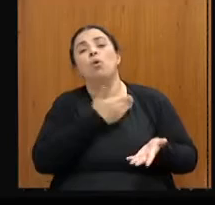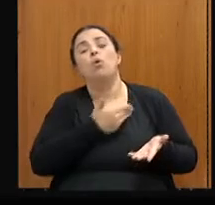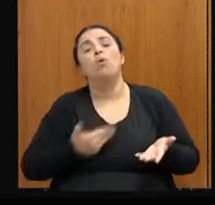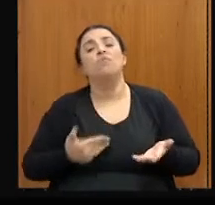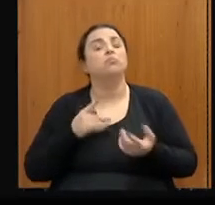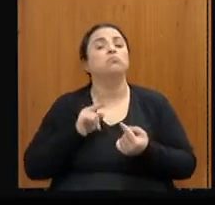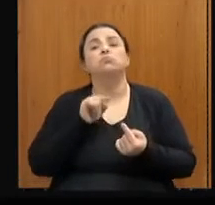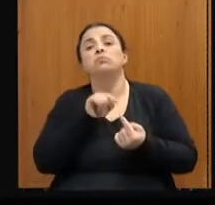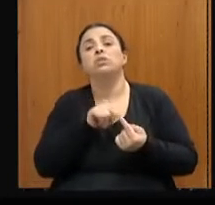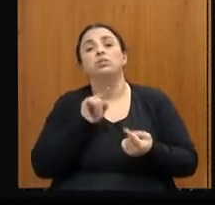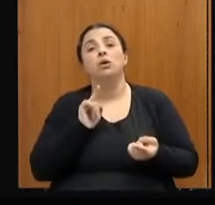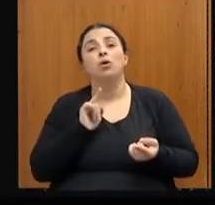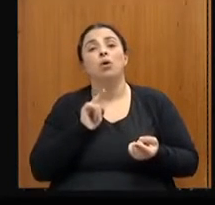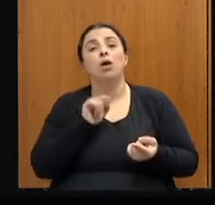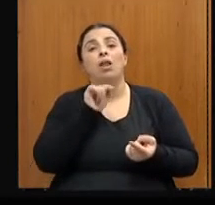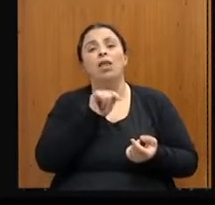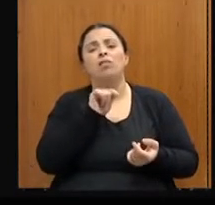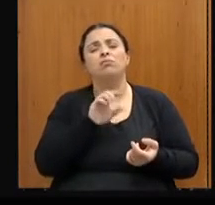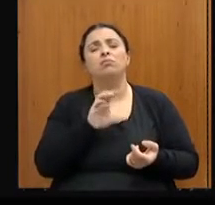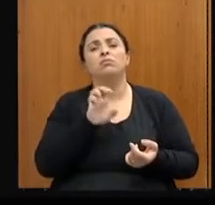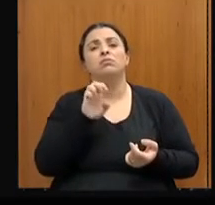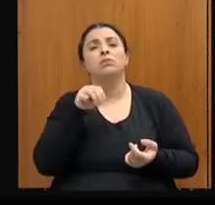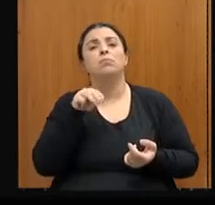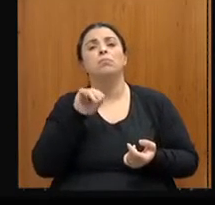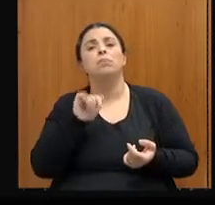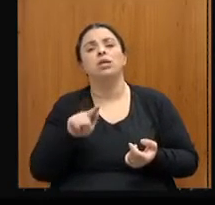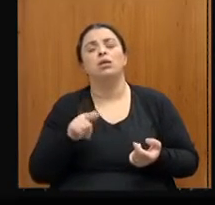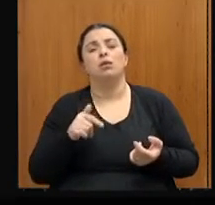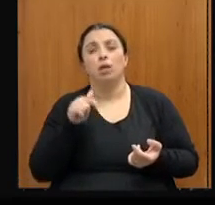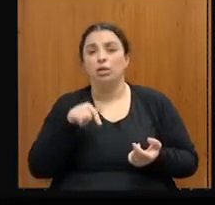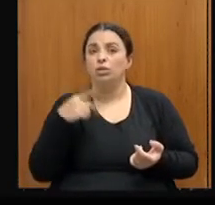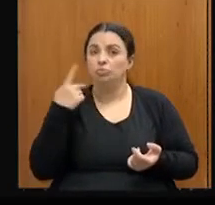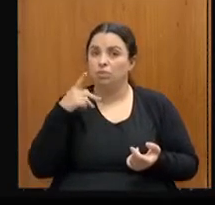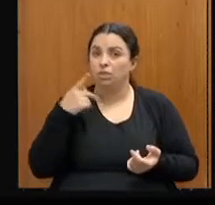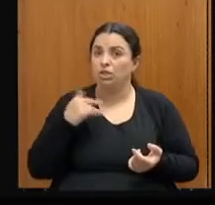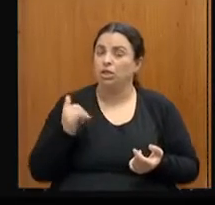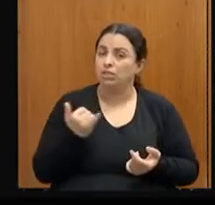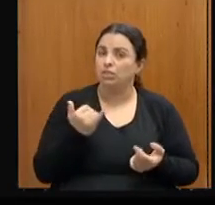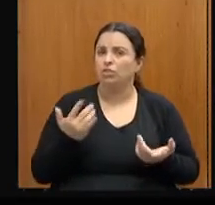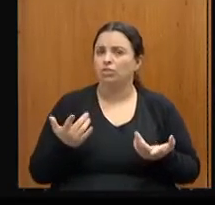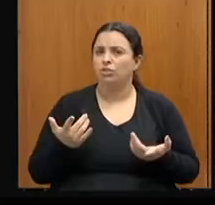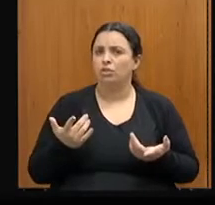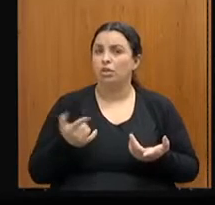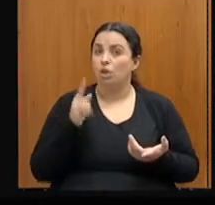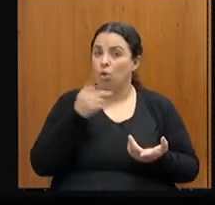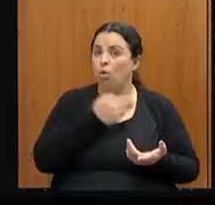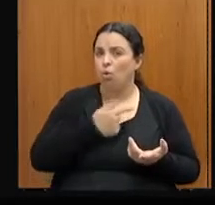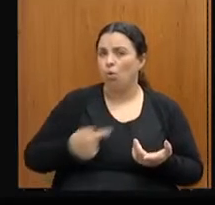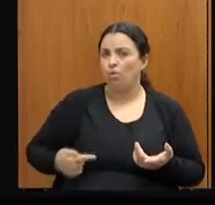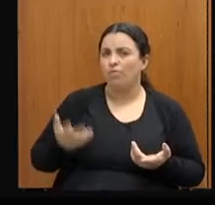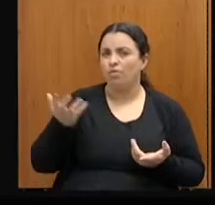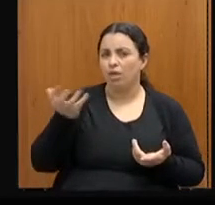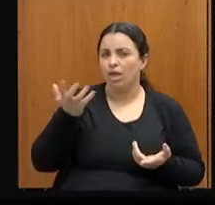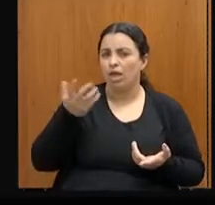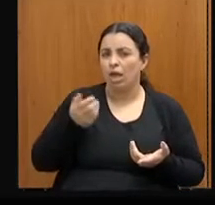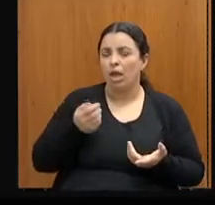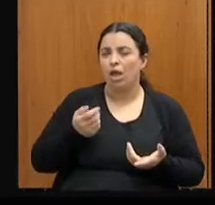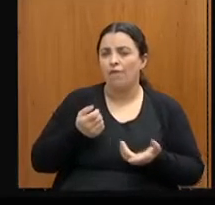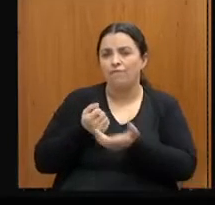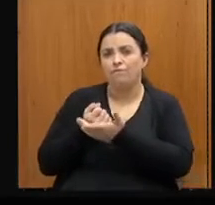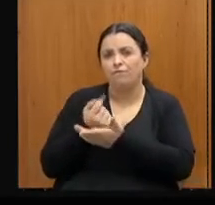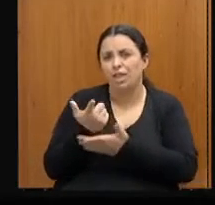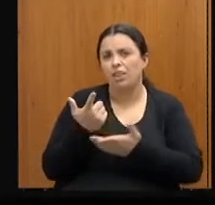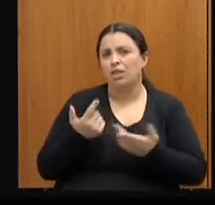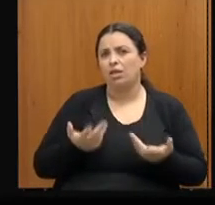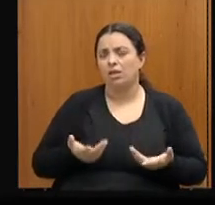a companhia energética de Minas Gerais ela pretende realmente privatizar a companhia é isso bebê